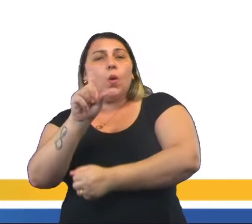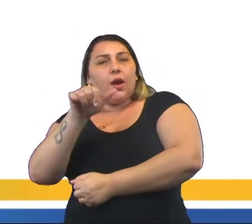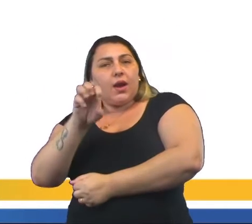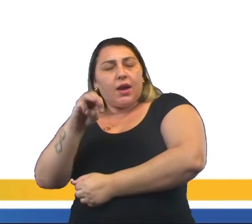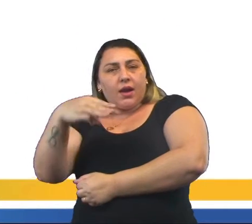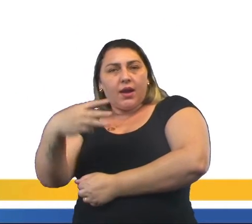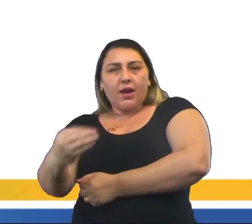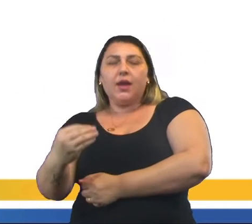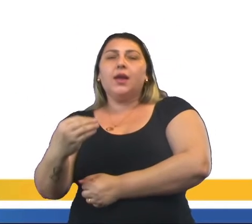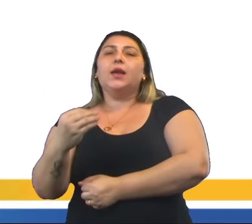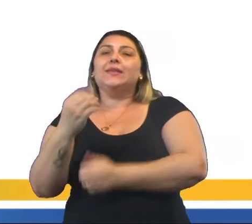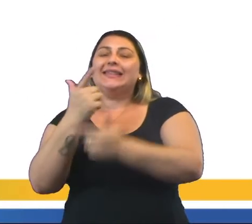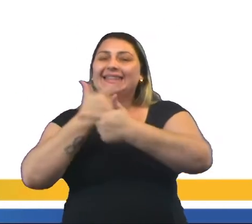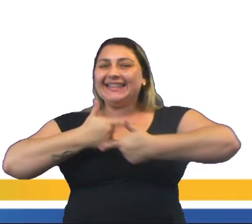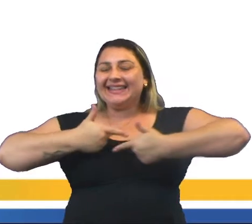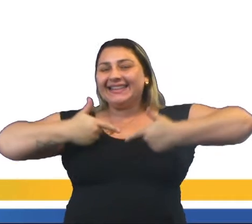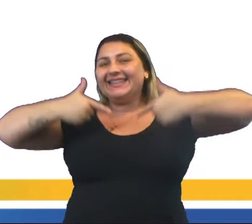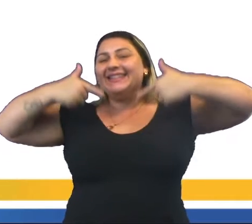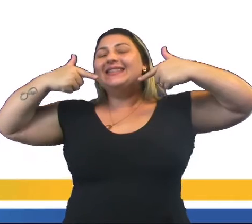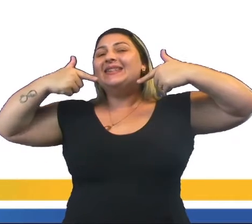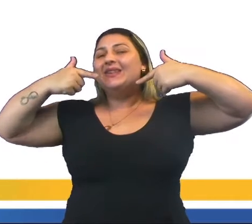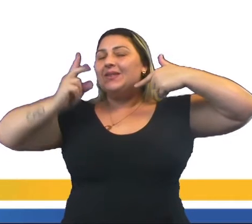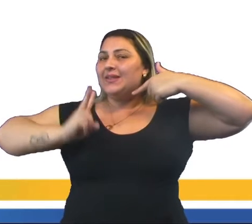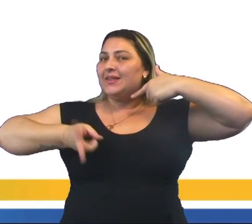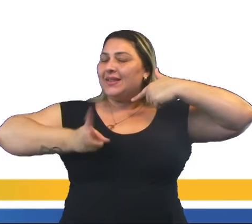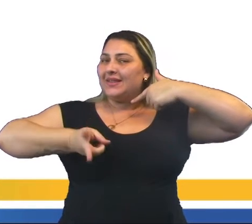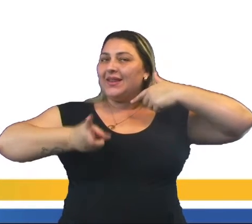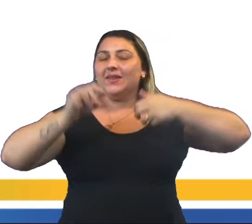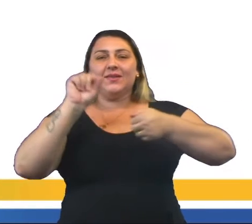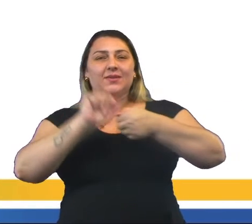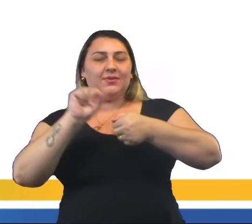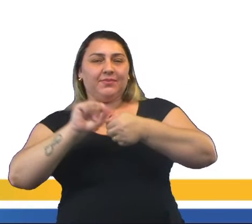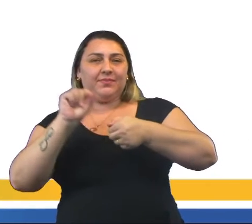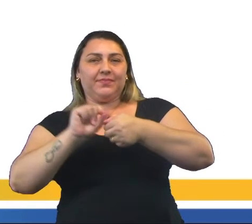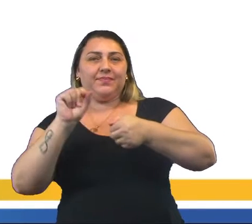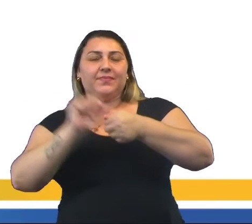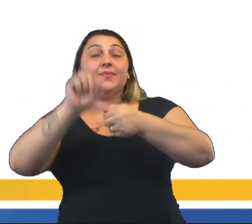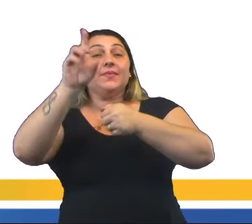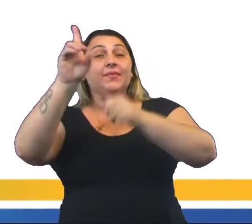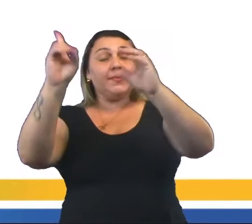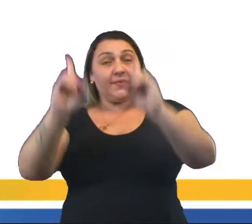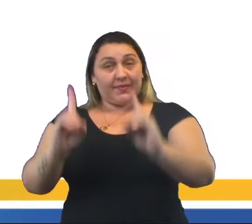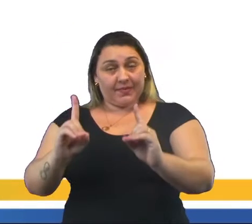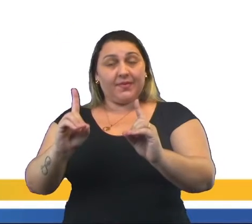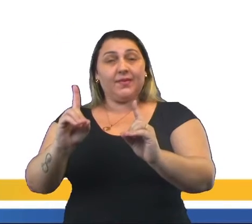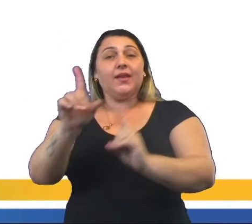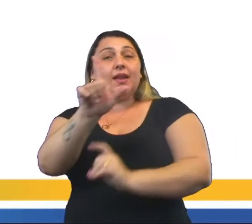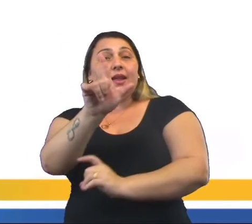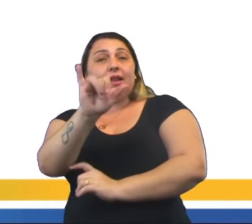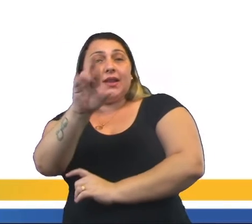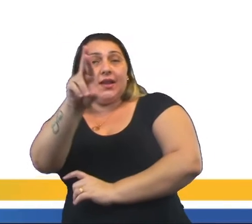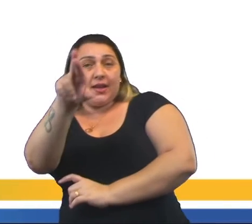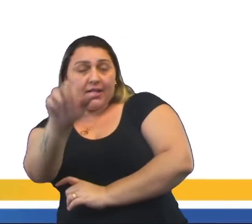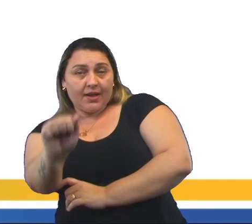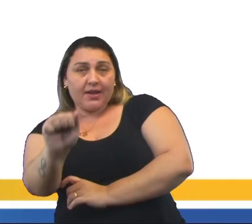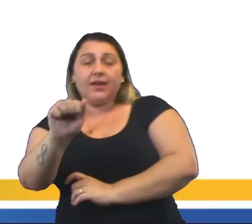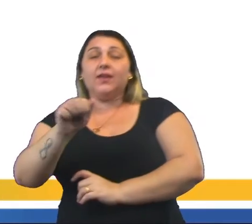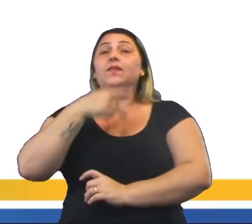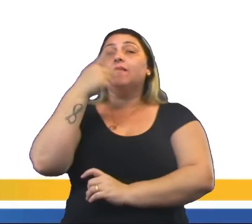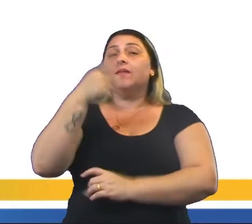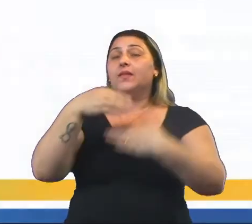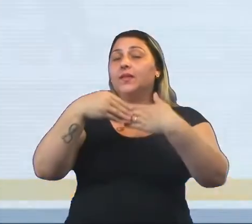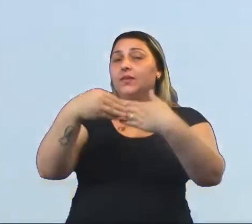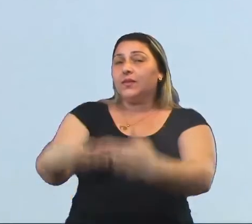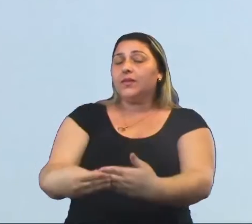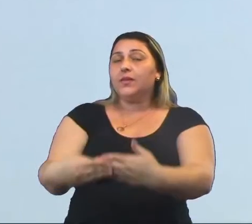com mago, sorri com terno beijo, fazer-me, vate, endeusar-me a lira. Então aqui ele vai tratar